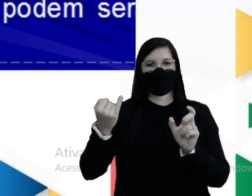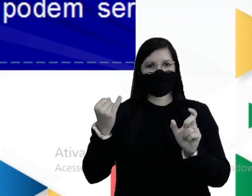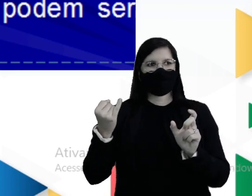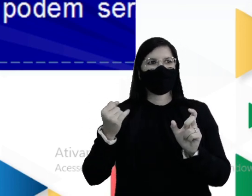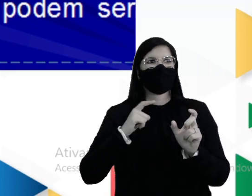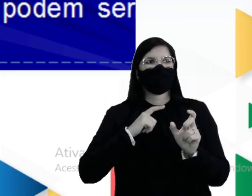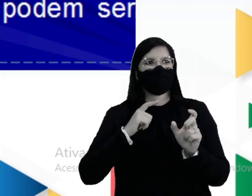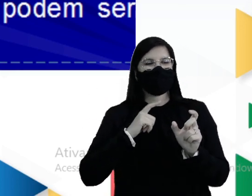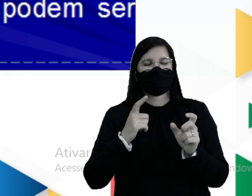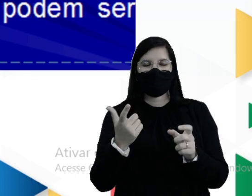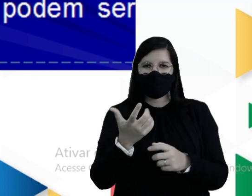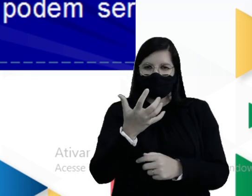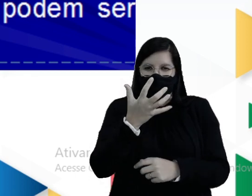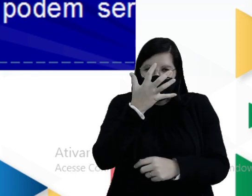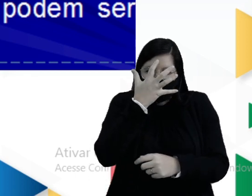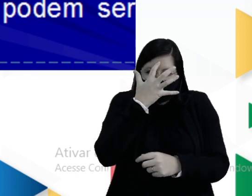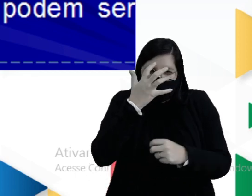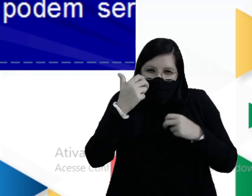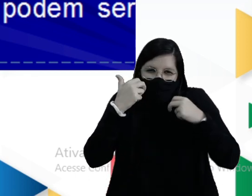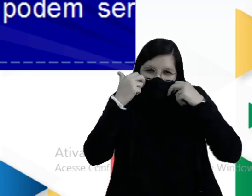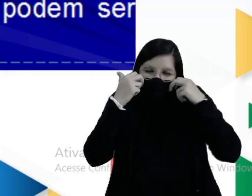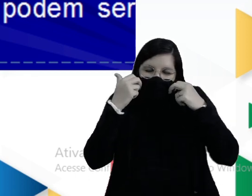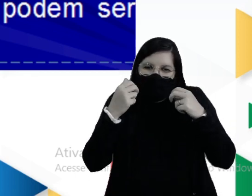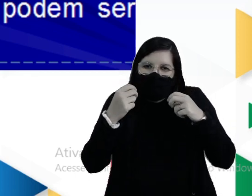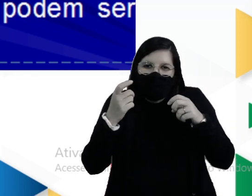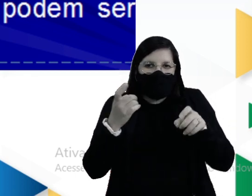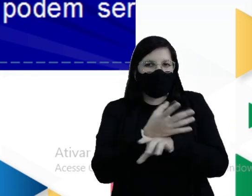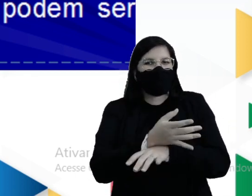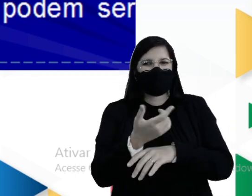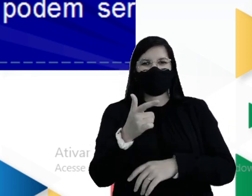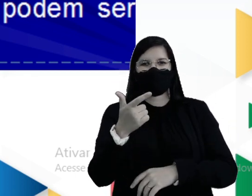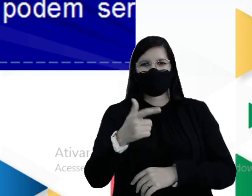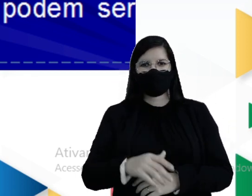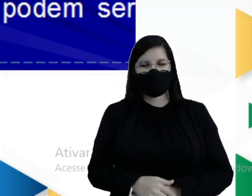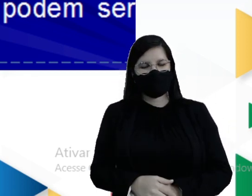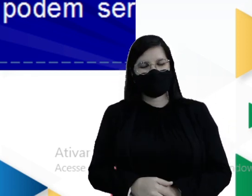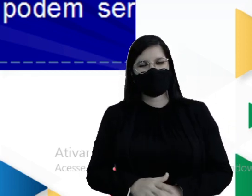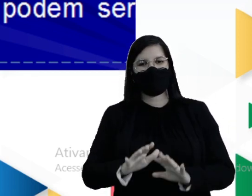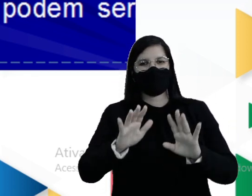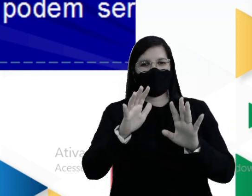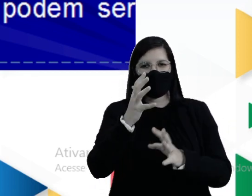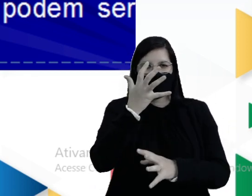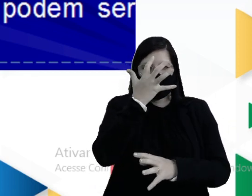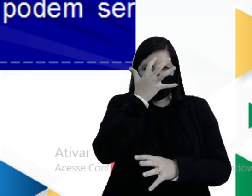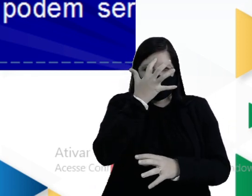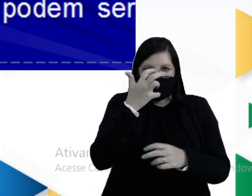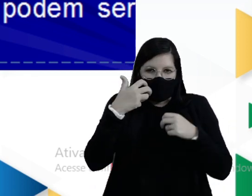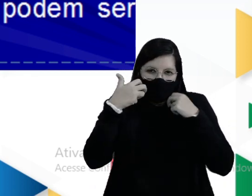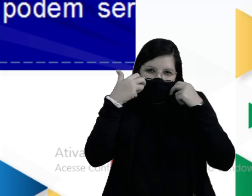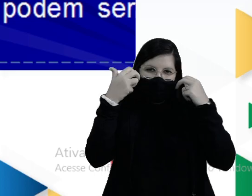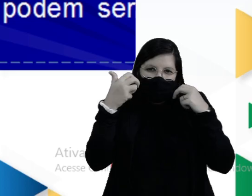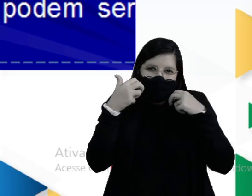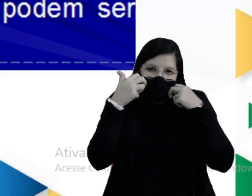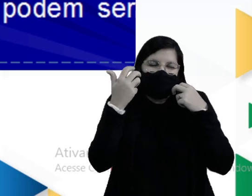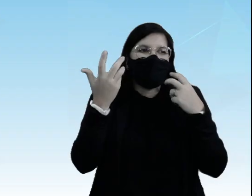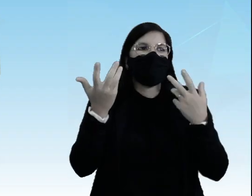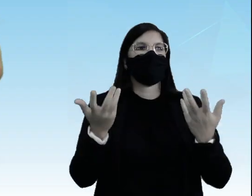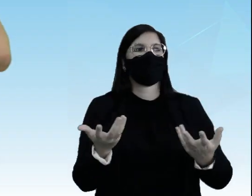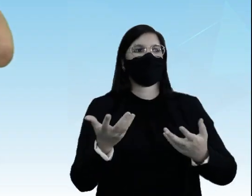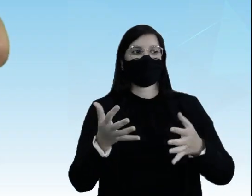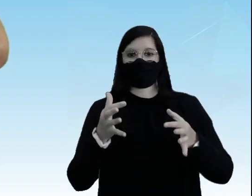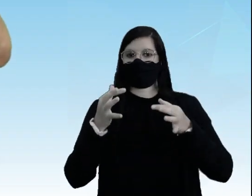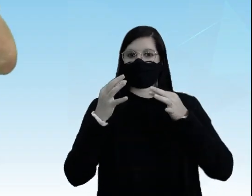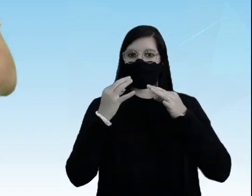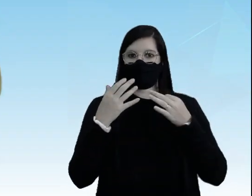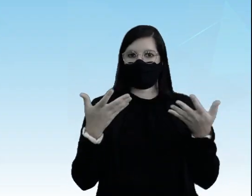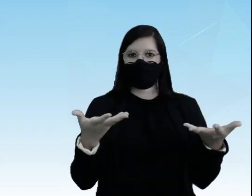alta. Timidez e o despreparo. Já perceberam? A timidez e o despreparo, olhando para mim agora